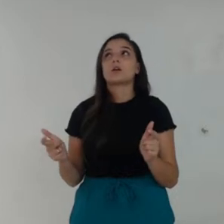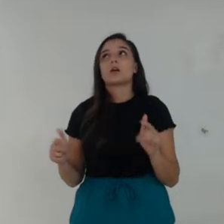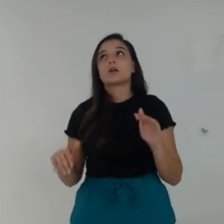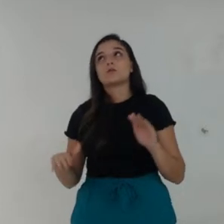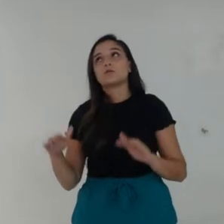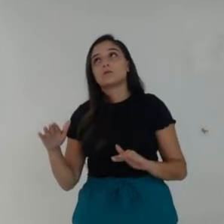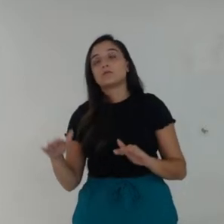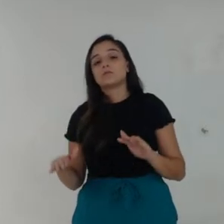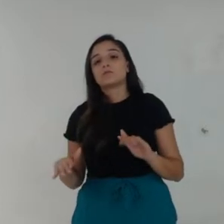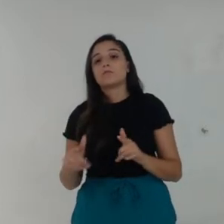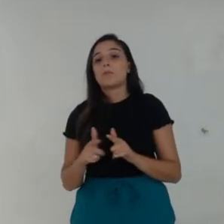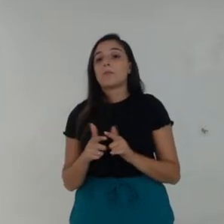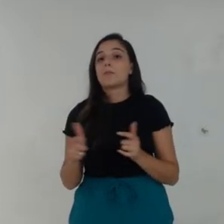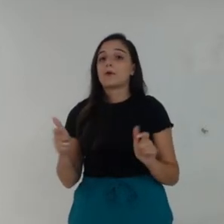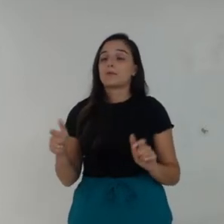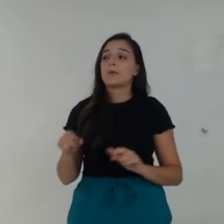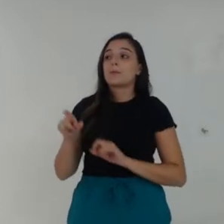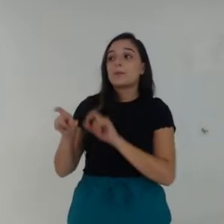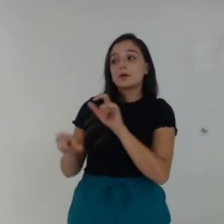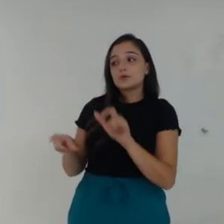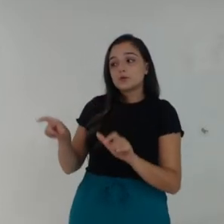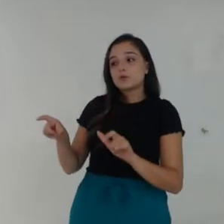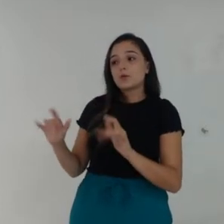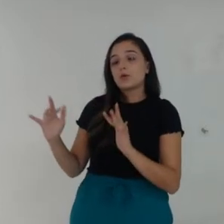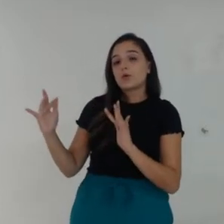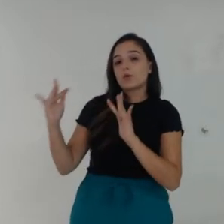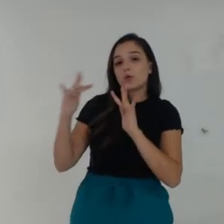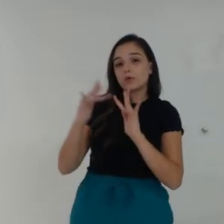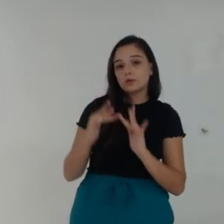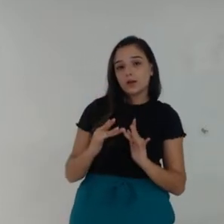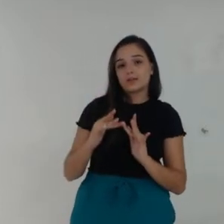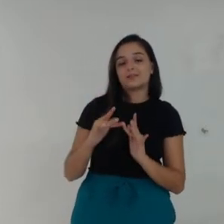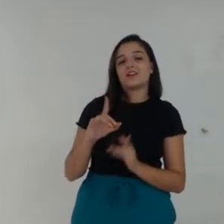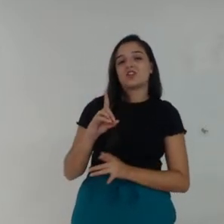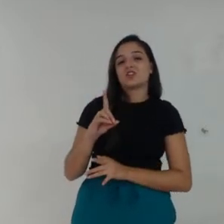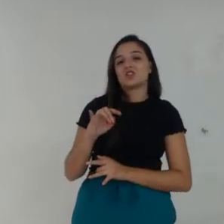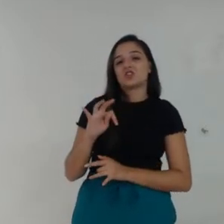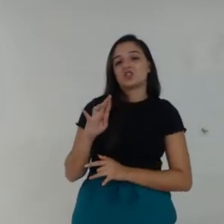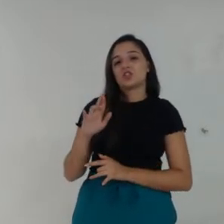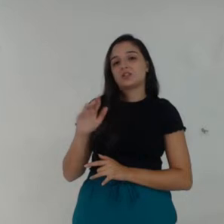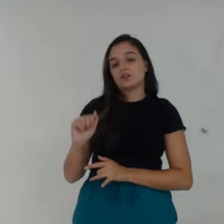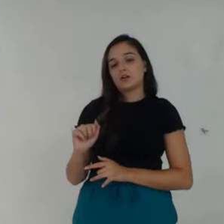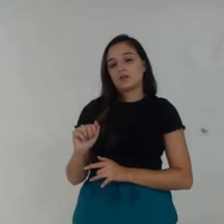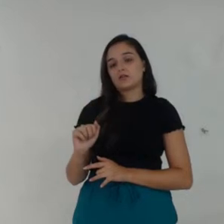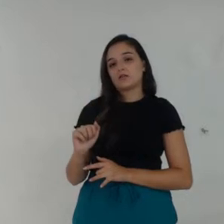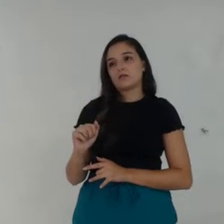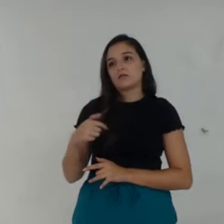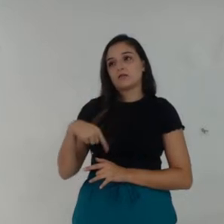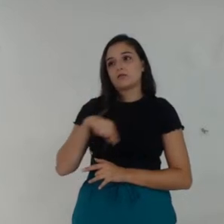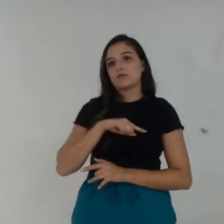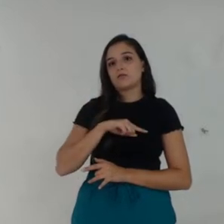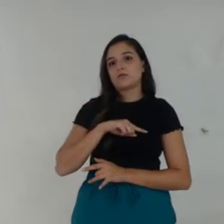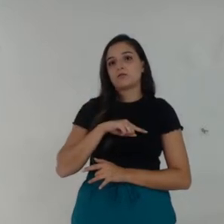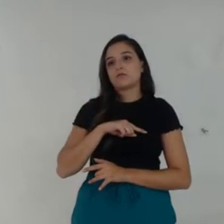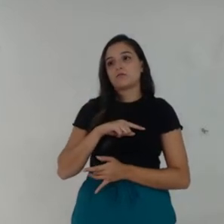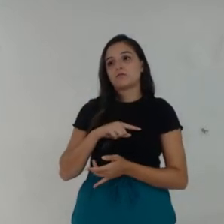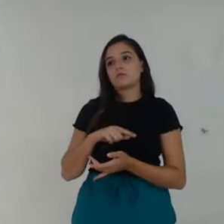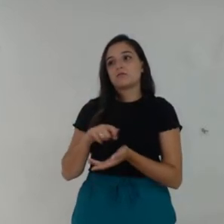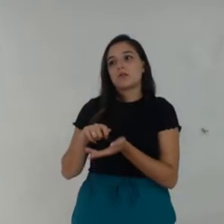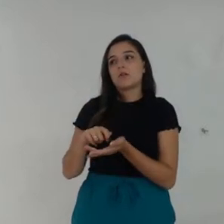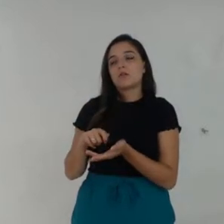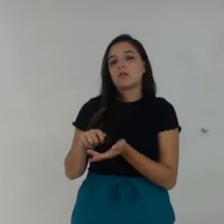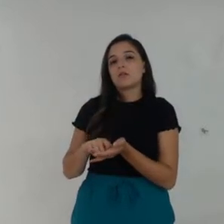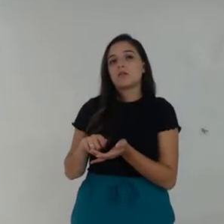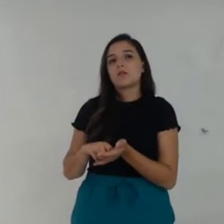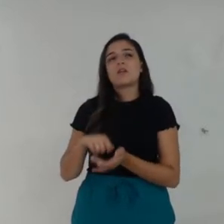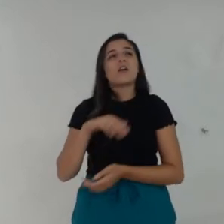A grande maioria das vezes, que alguém contata o Ditra para escrever um verbete e diz: